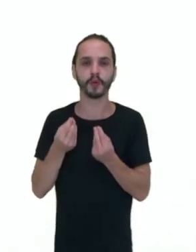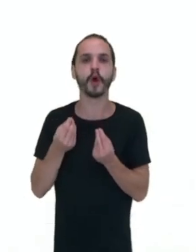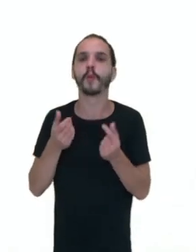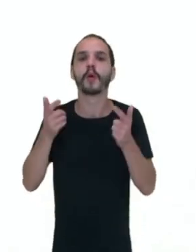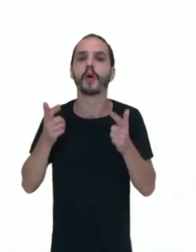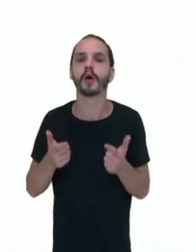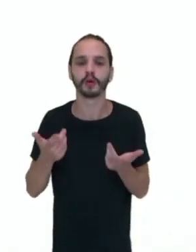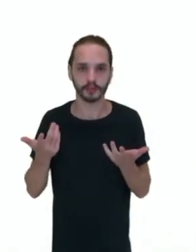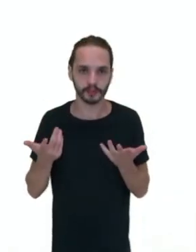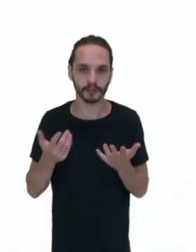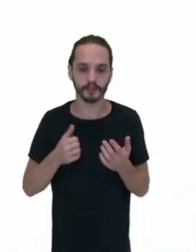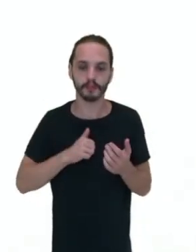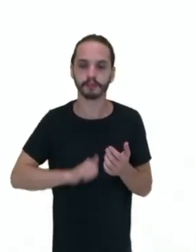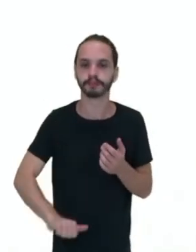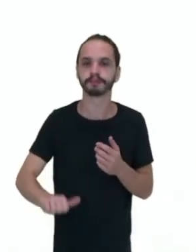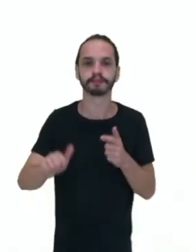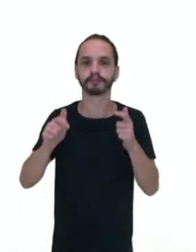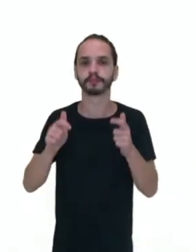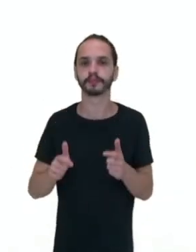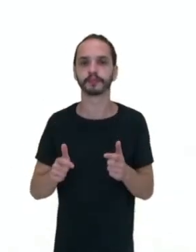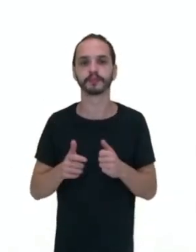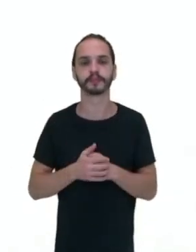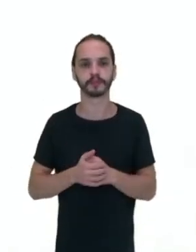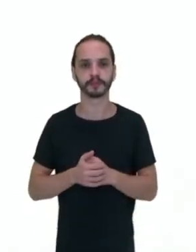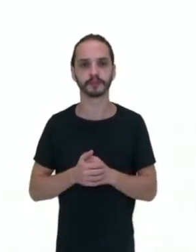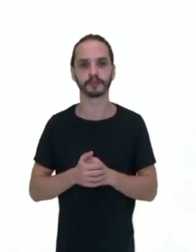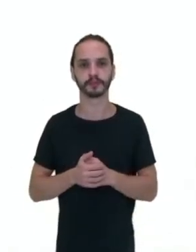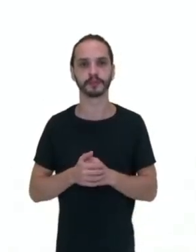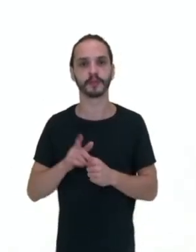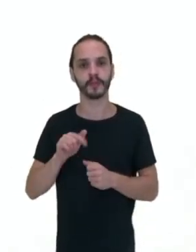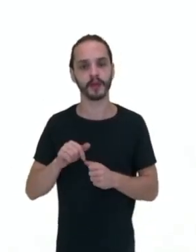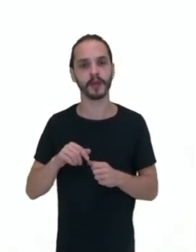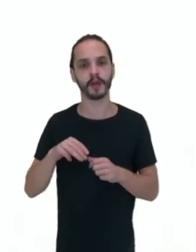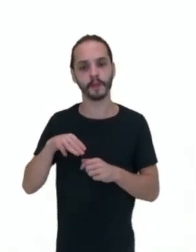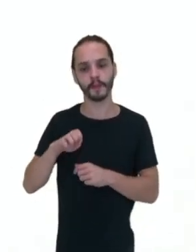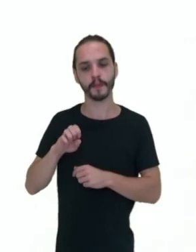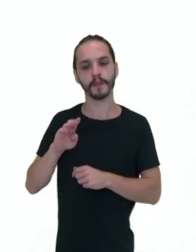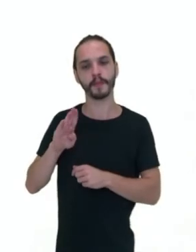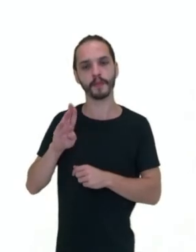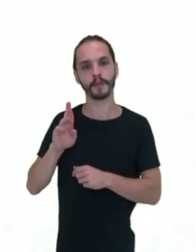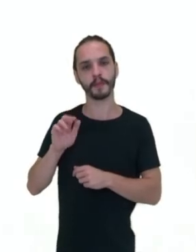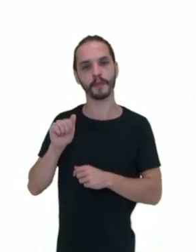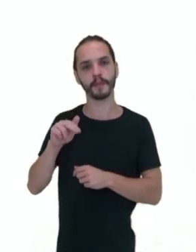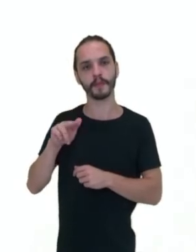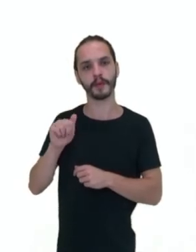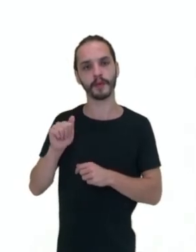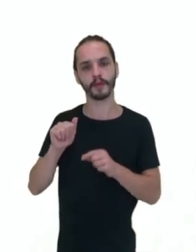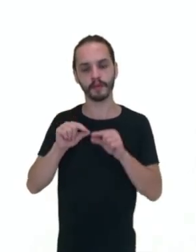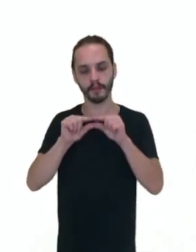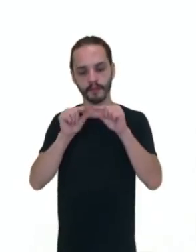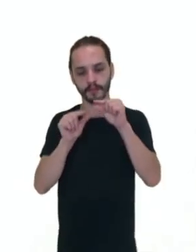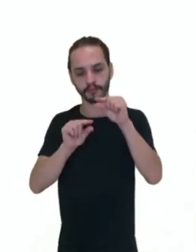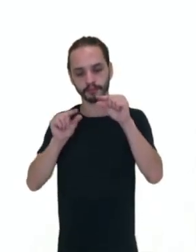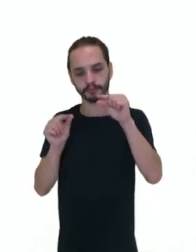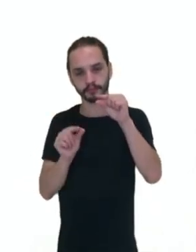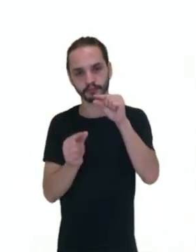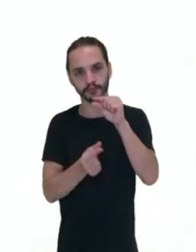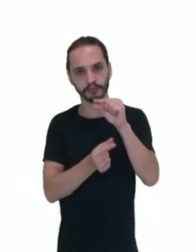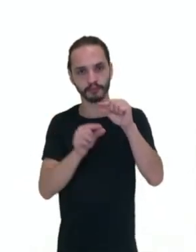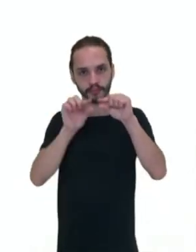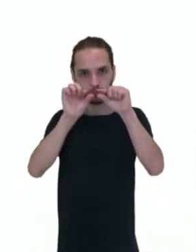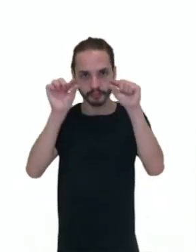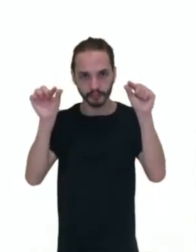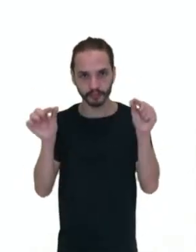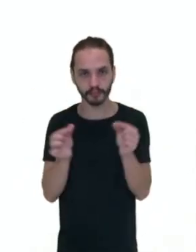ocorre então essa difusão? Ocorre através da membrana plasmática, né? Que é uma característica ali, uma